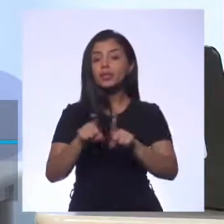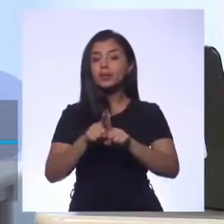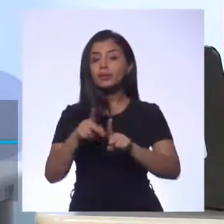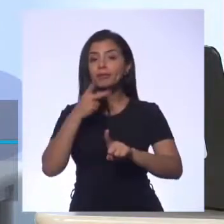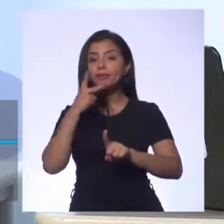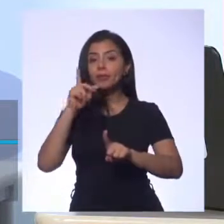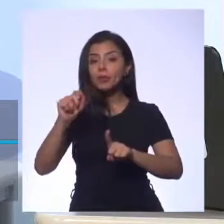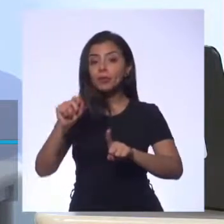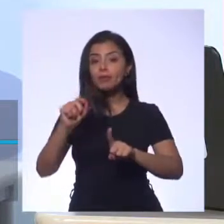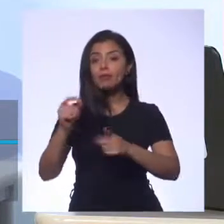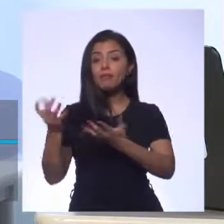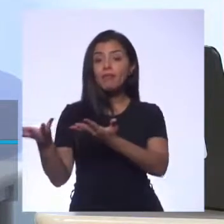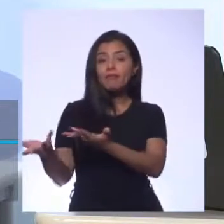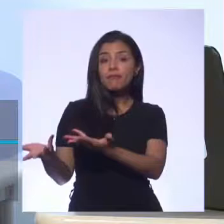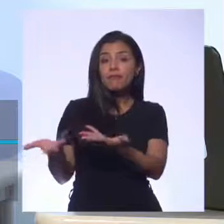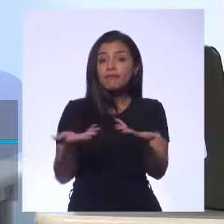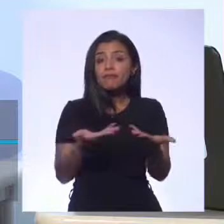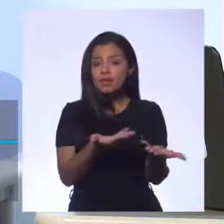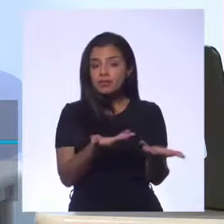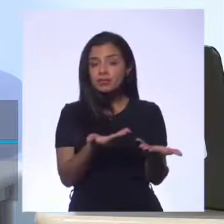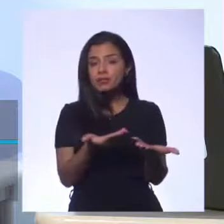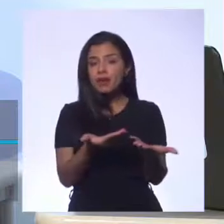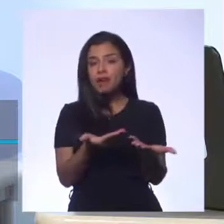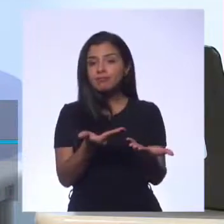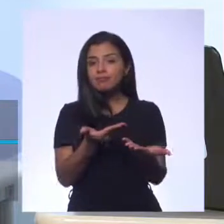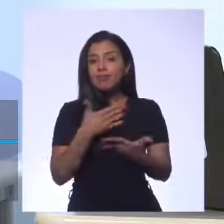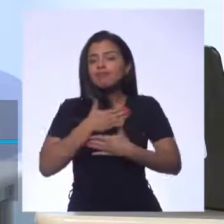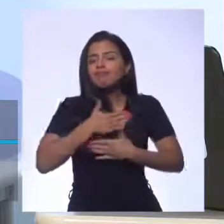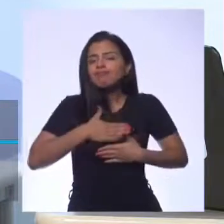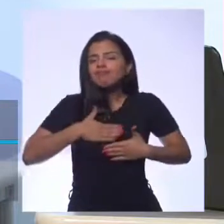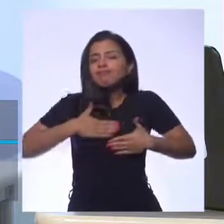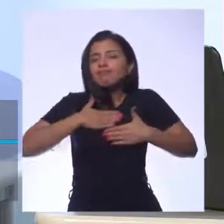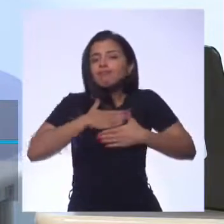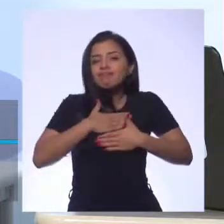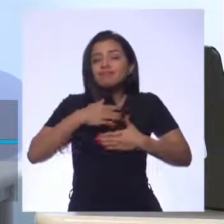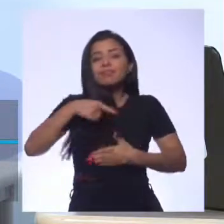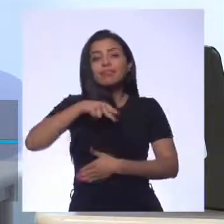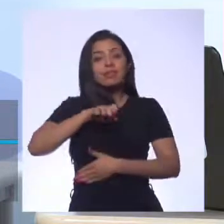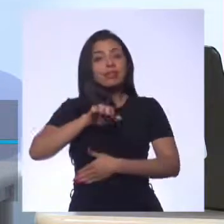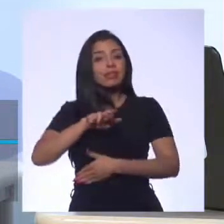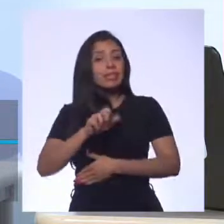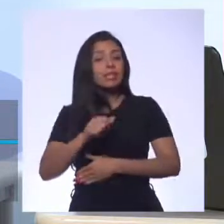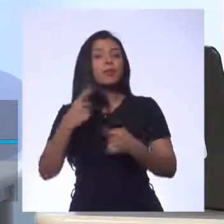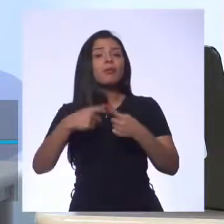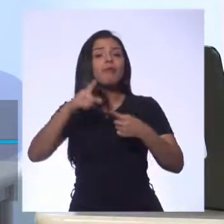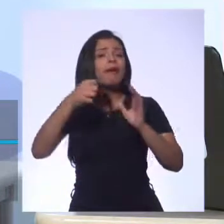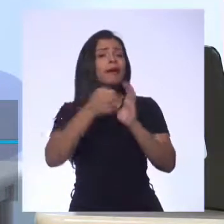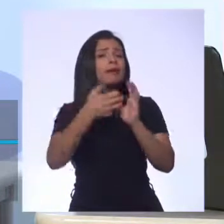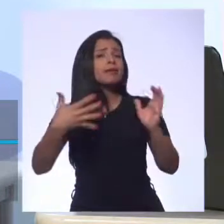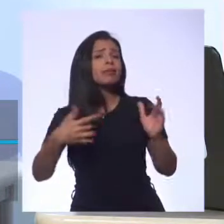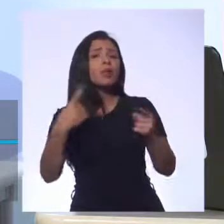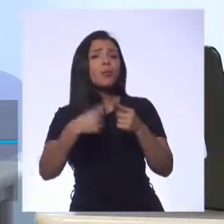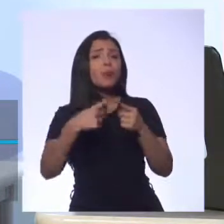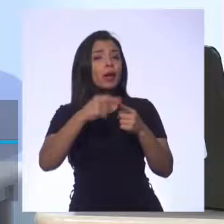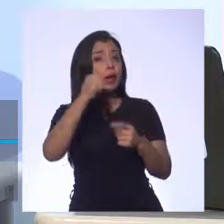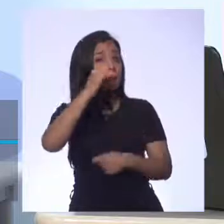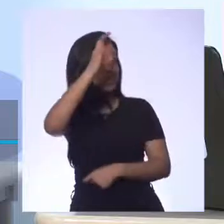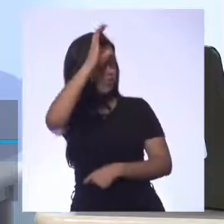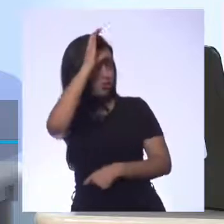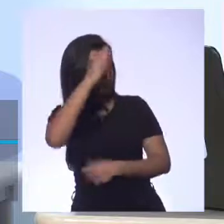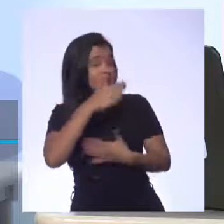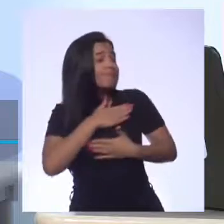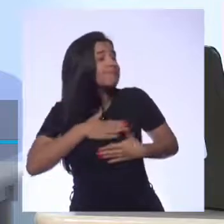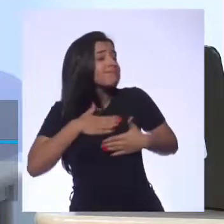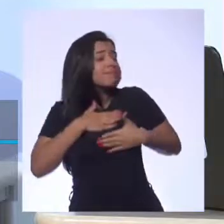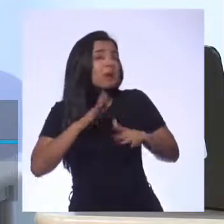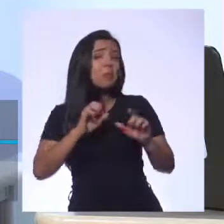a querida. Querida, então, aí uma característica. Podia ser uma tia que não é querida, uma tia chata, uma tia feia, uma tia...